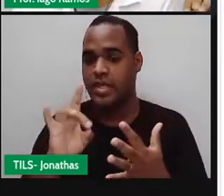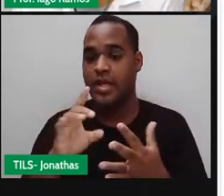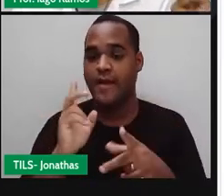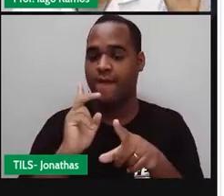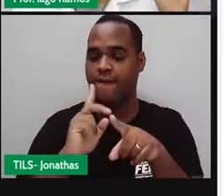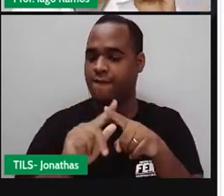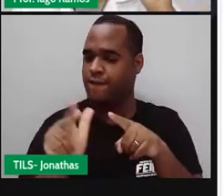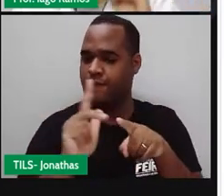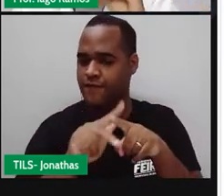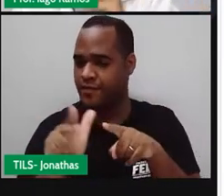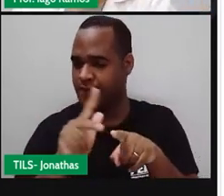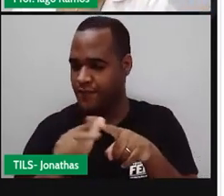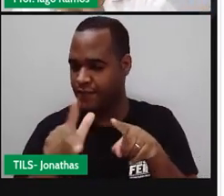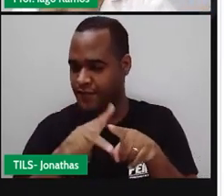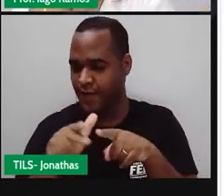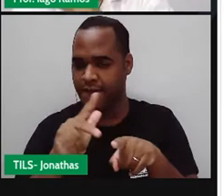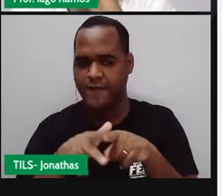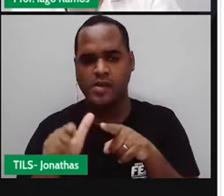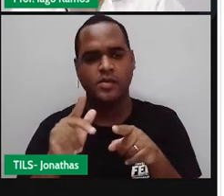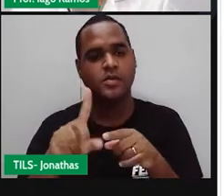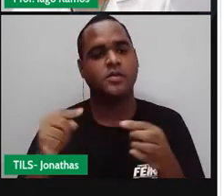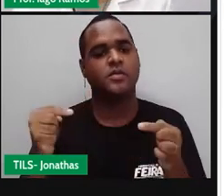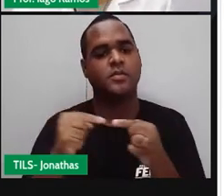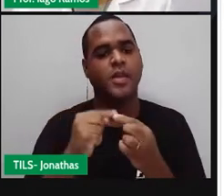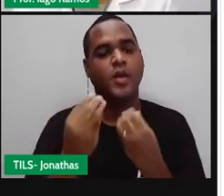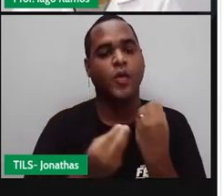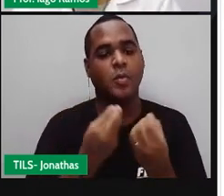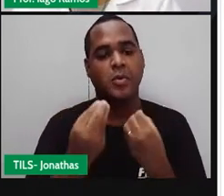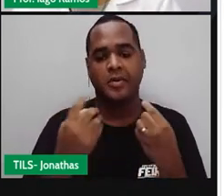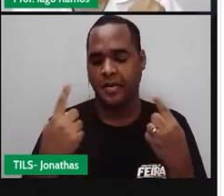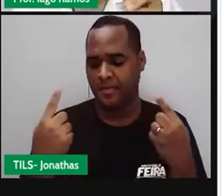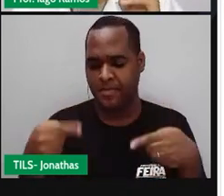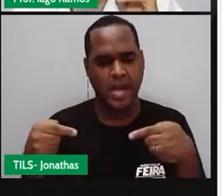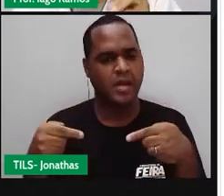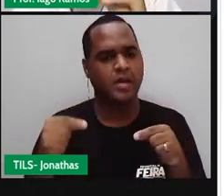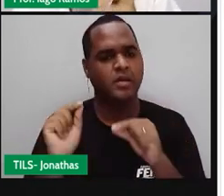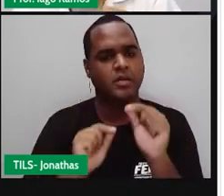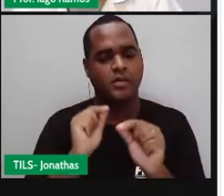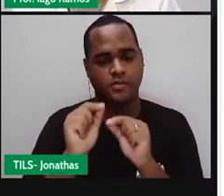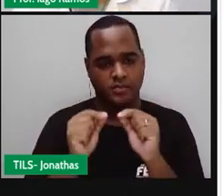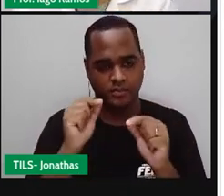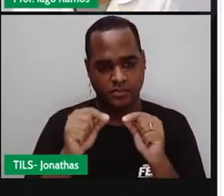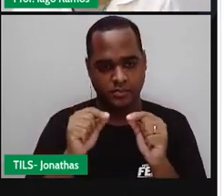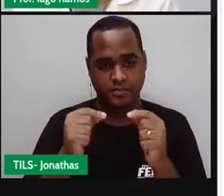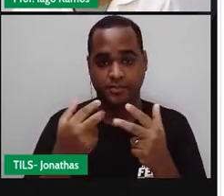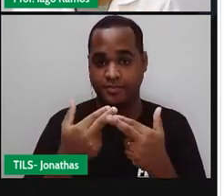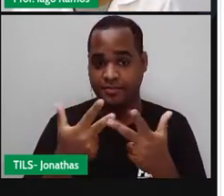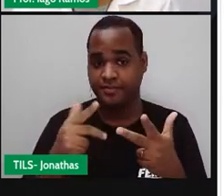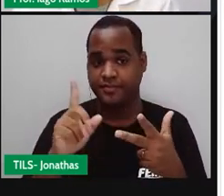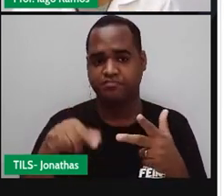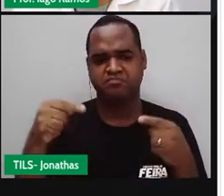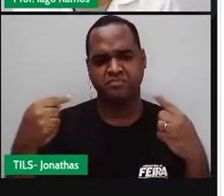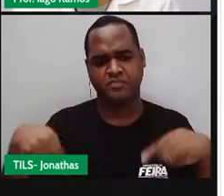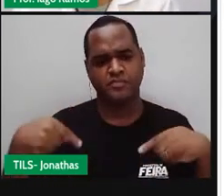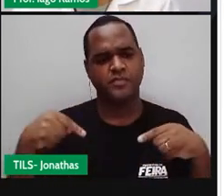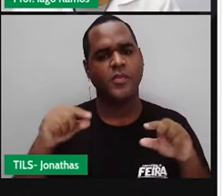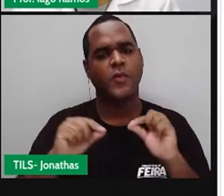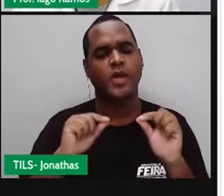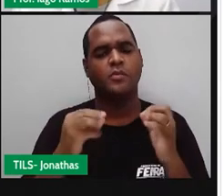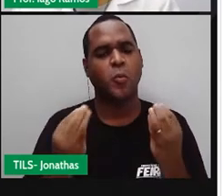vitórias como é que a gente vai escrever lá os o desempenho em relação aos empates